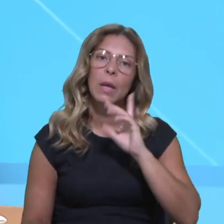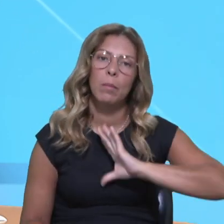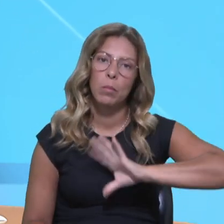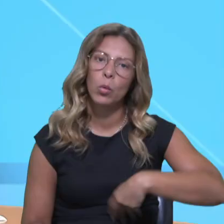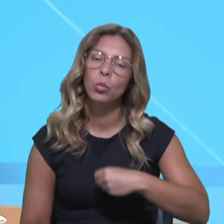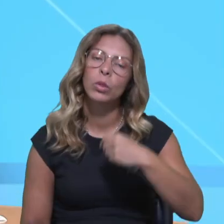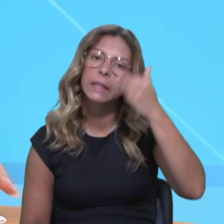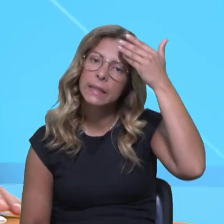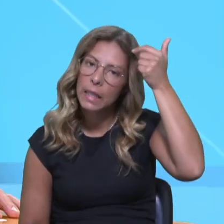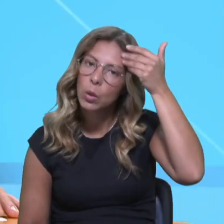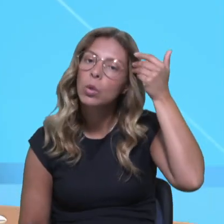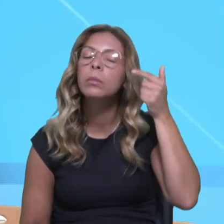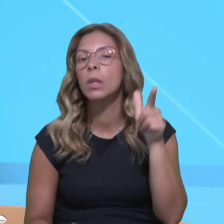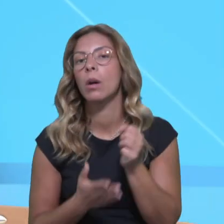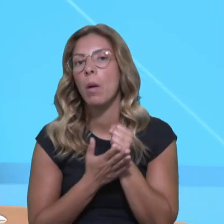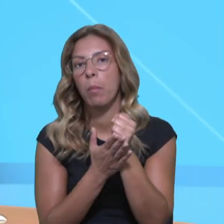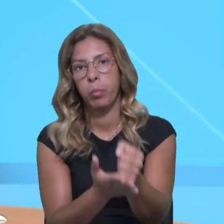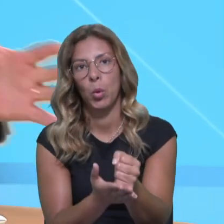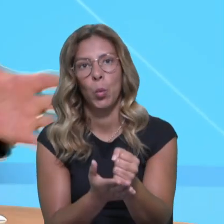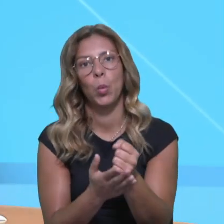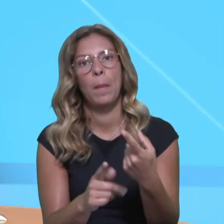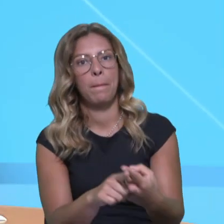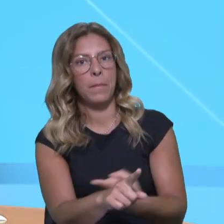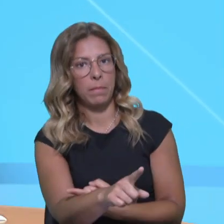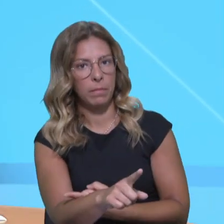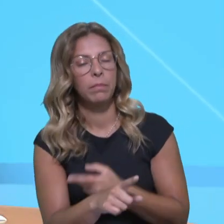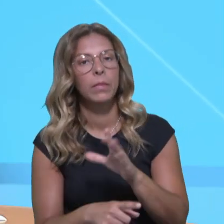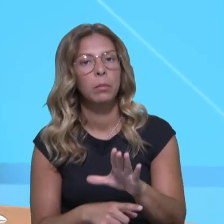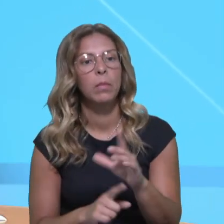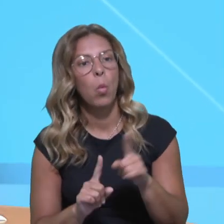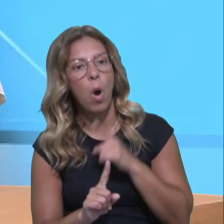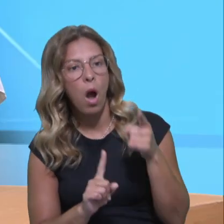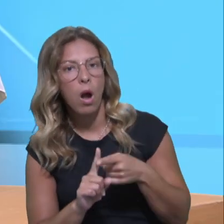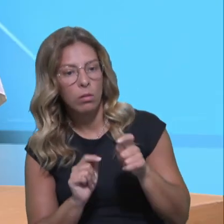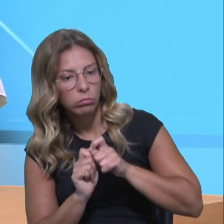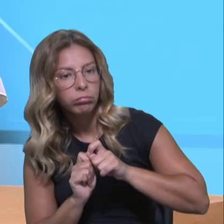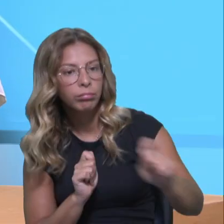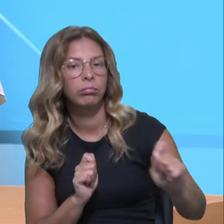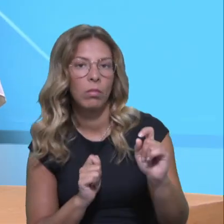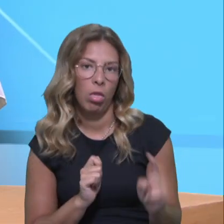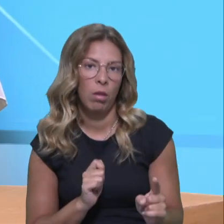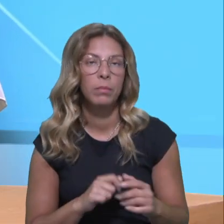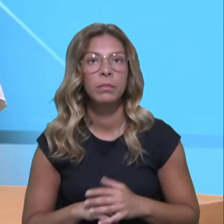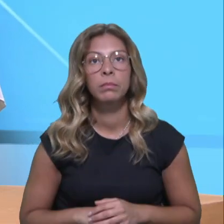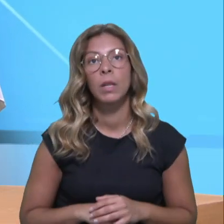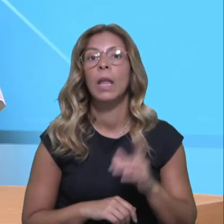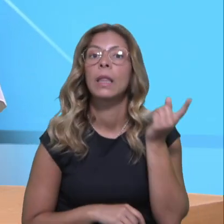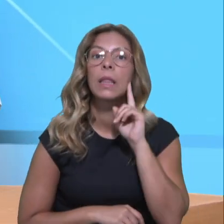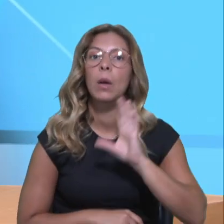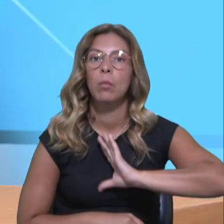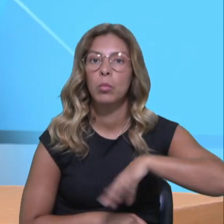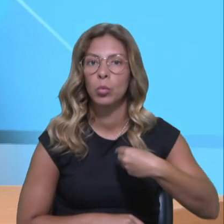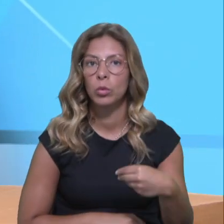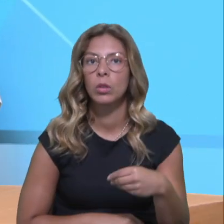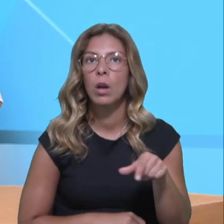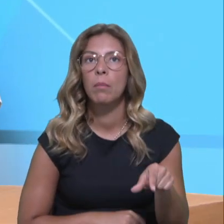impulso para este serviço estruturado, não só num dia, mas ao longo de todo o ano. Exatamente. Aliás, os dias mundiais não são dias que se esgotam